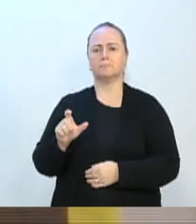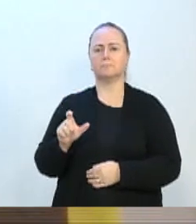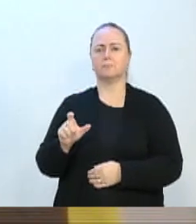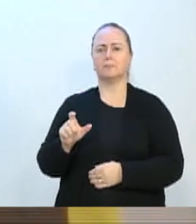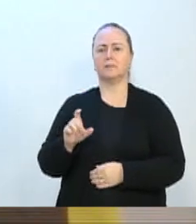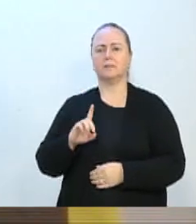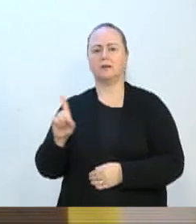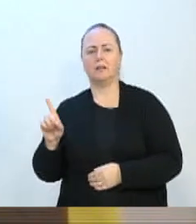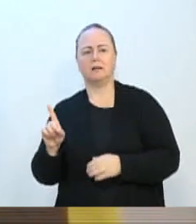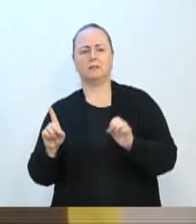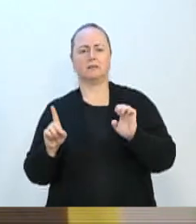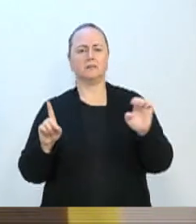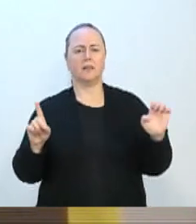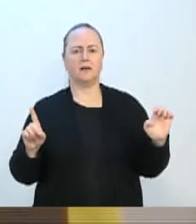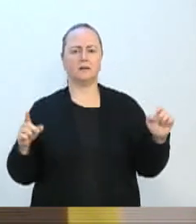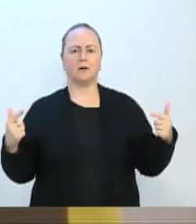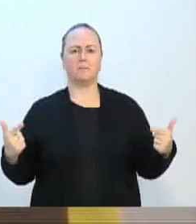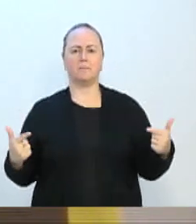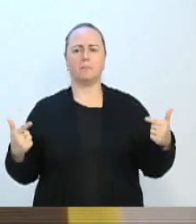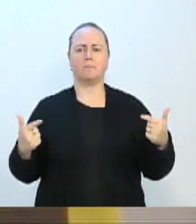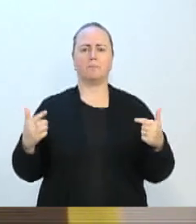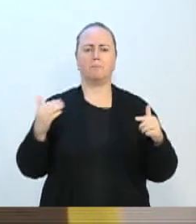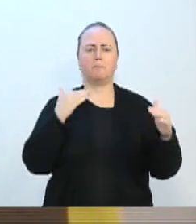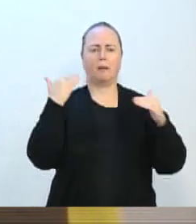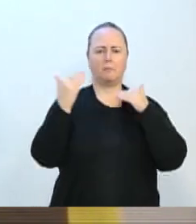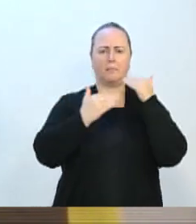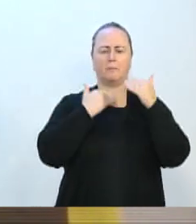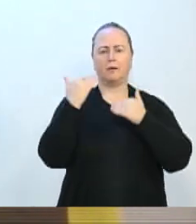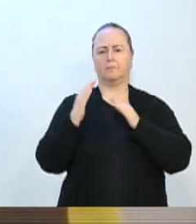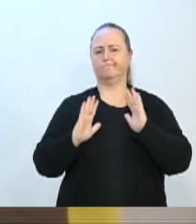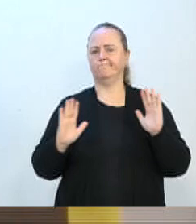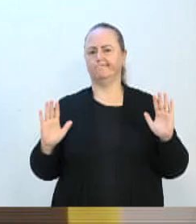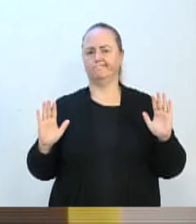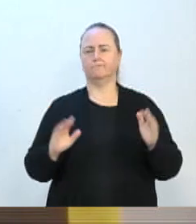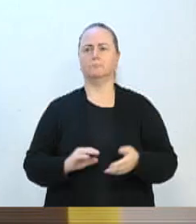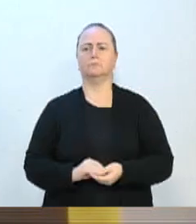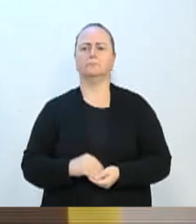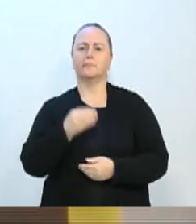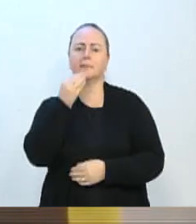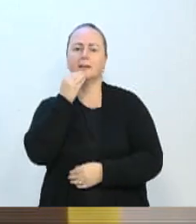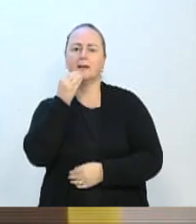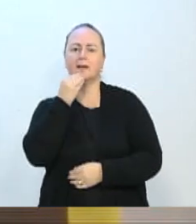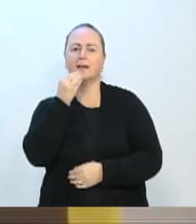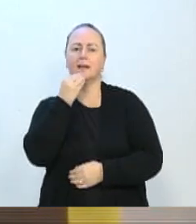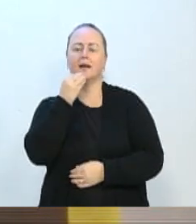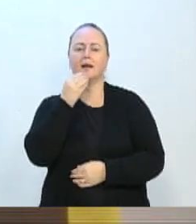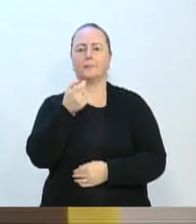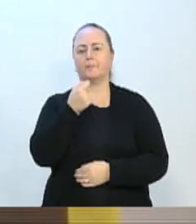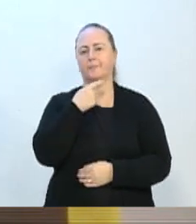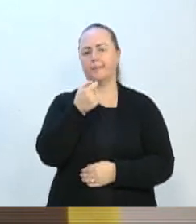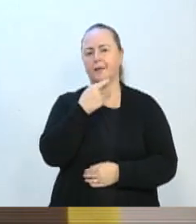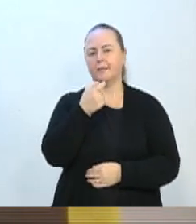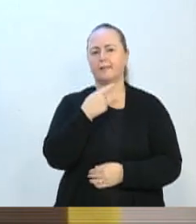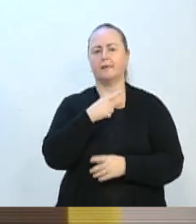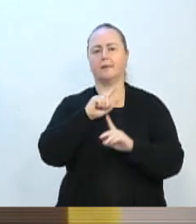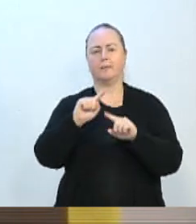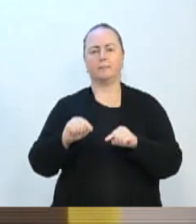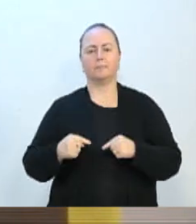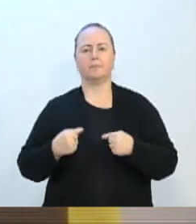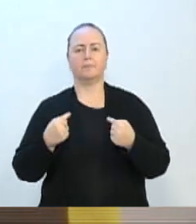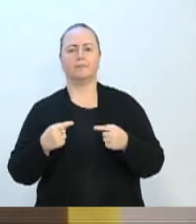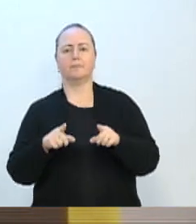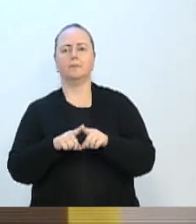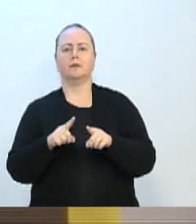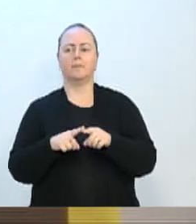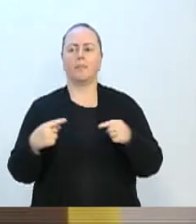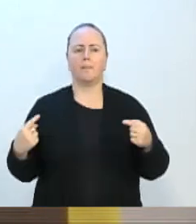democracia o amor ao próximo enfim é natural as piadinhas as pegação pegação no pé algumas provocações até apostas